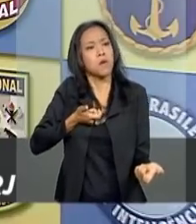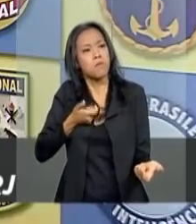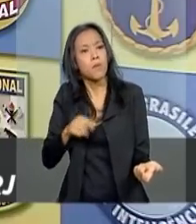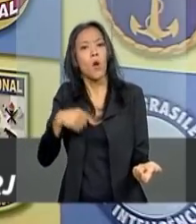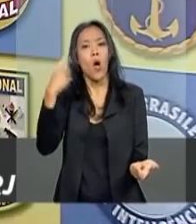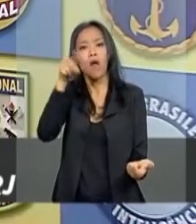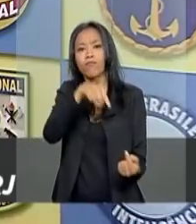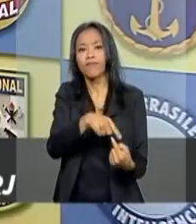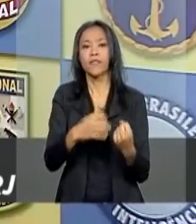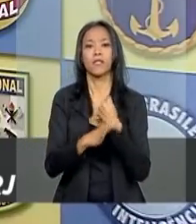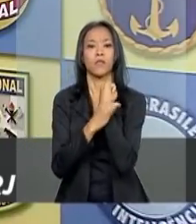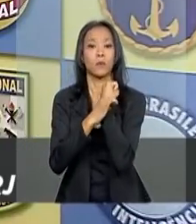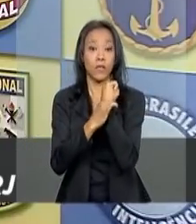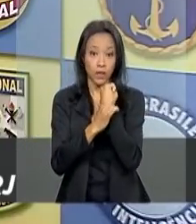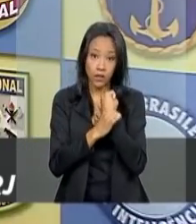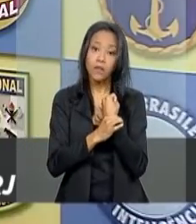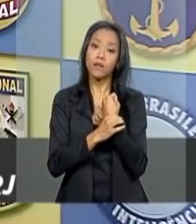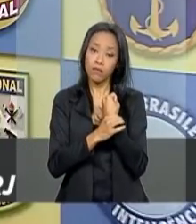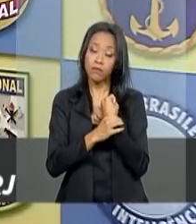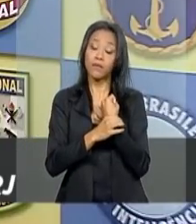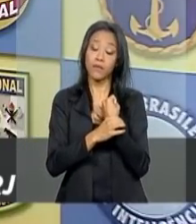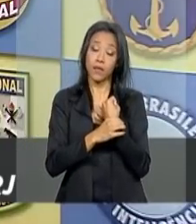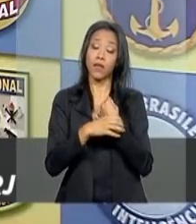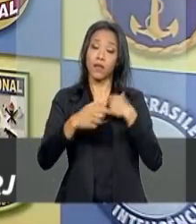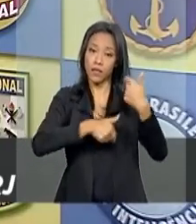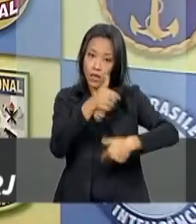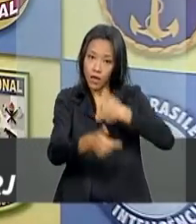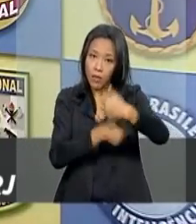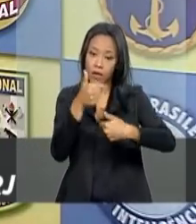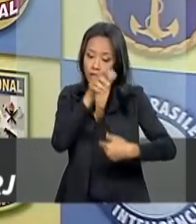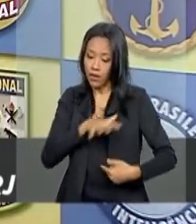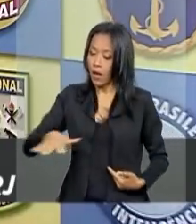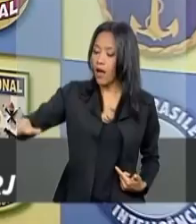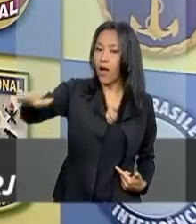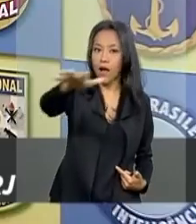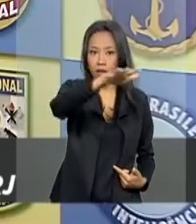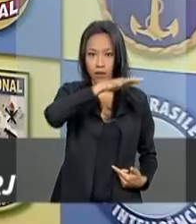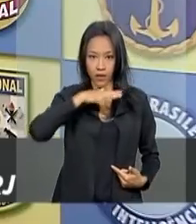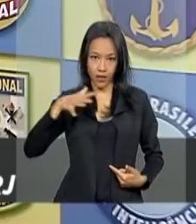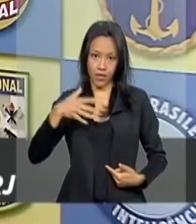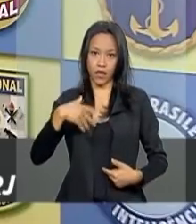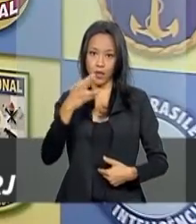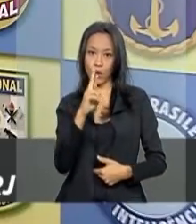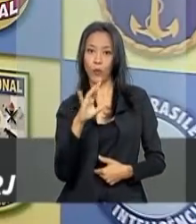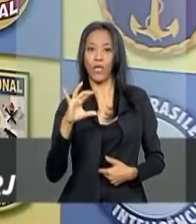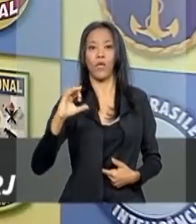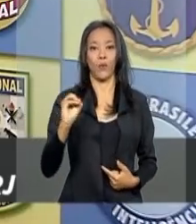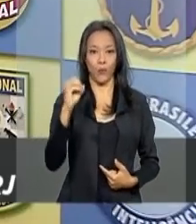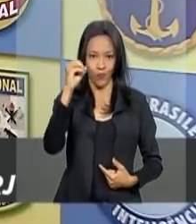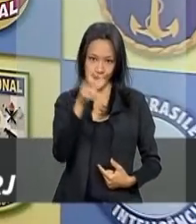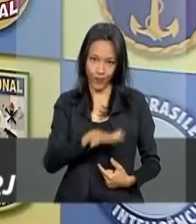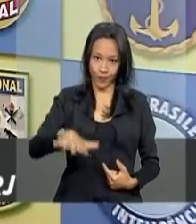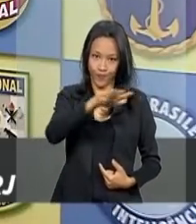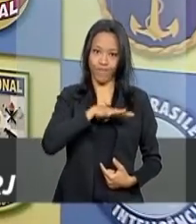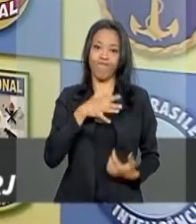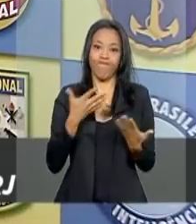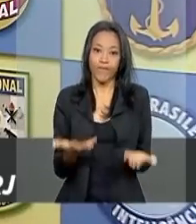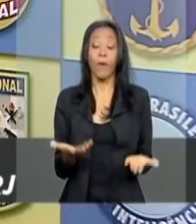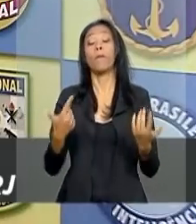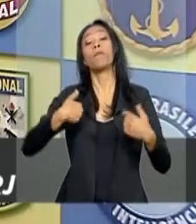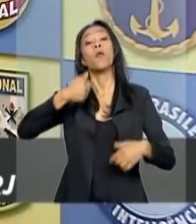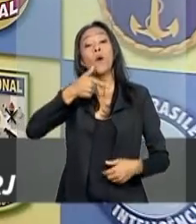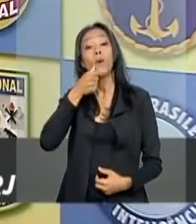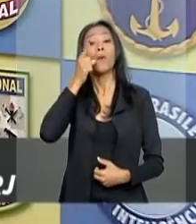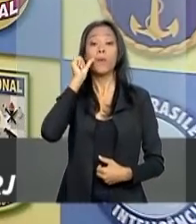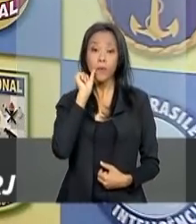segurança para ações aqui na nas comunidades próximas aqui do centro do rio de janeiro inclusive ontem o